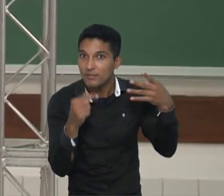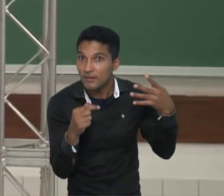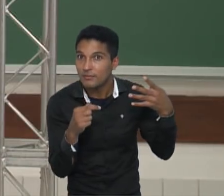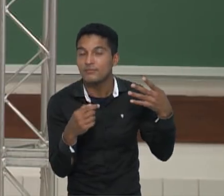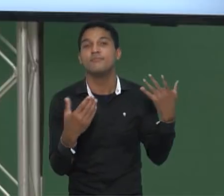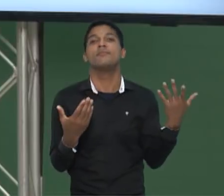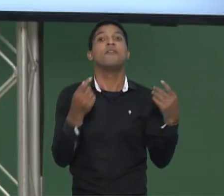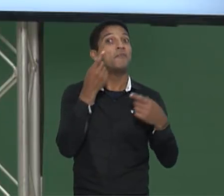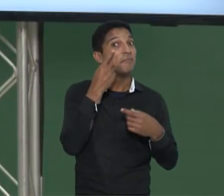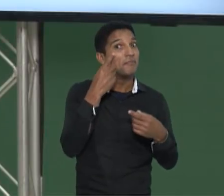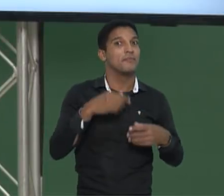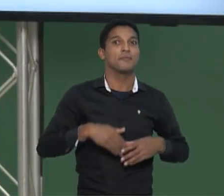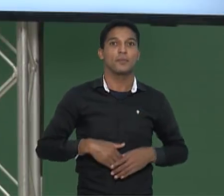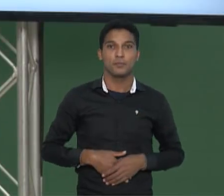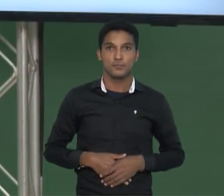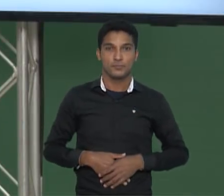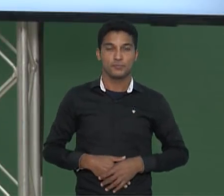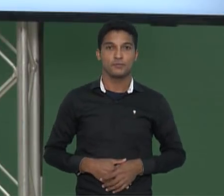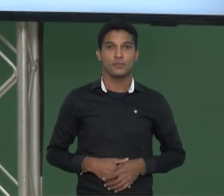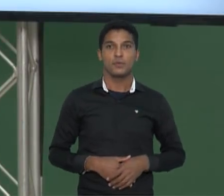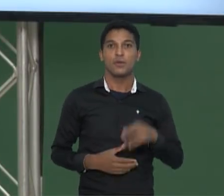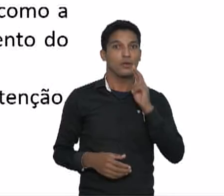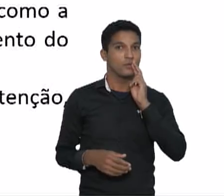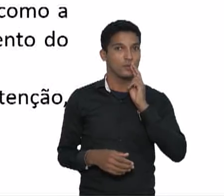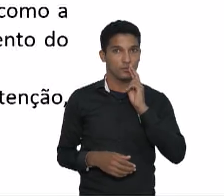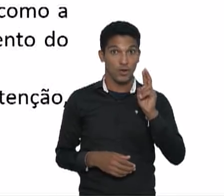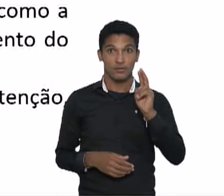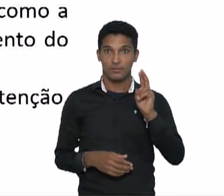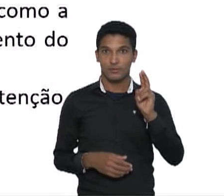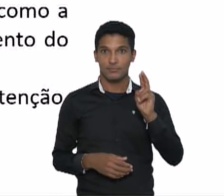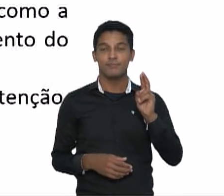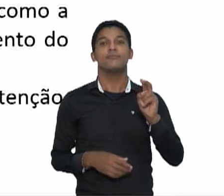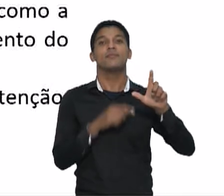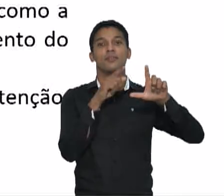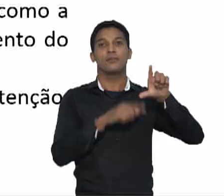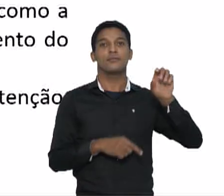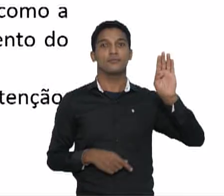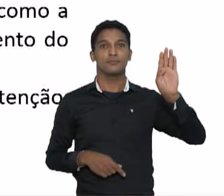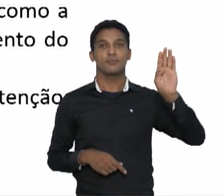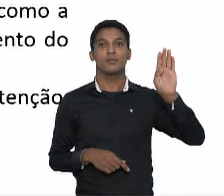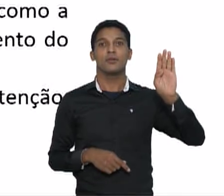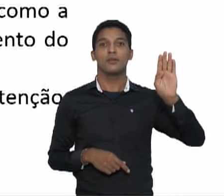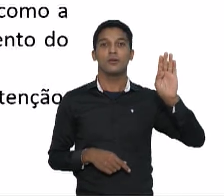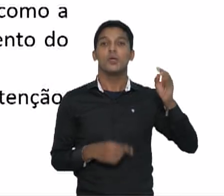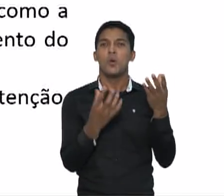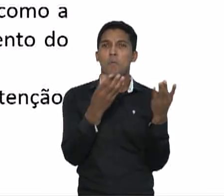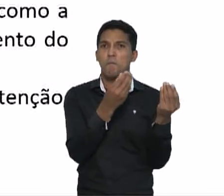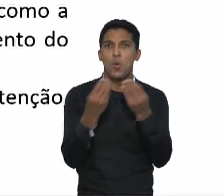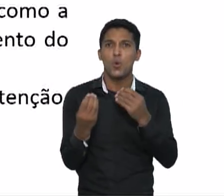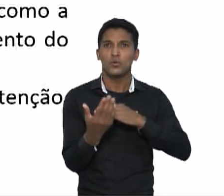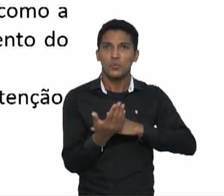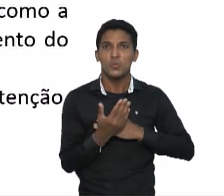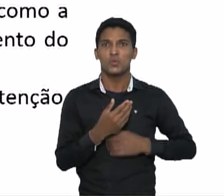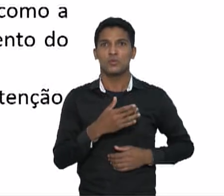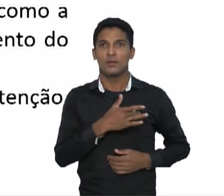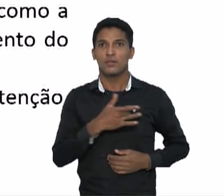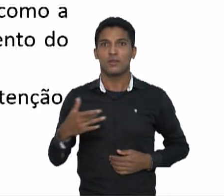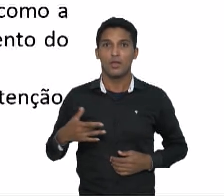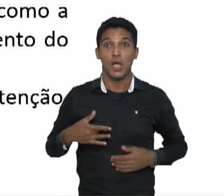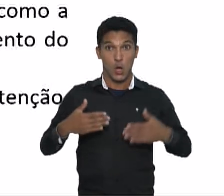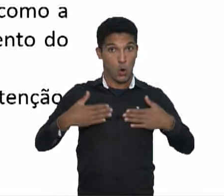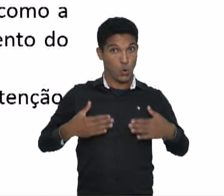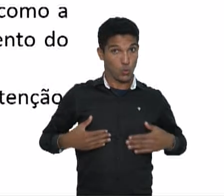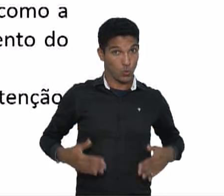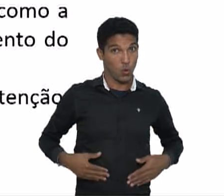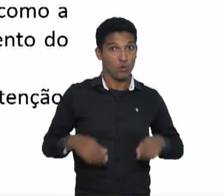vamos lá ver. Resposta alternativa B. Muitos benefícios, tanto